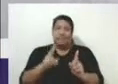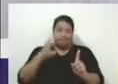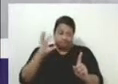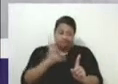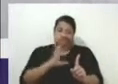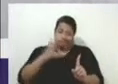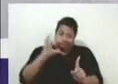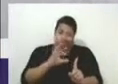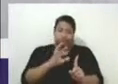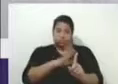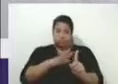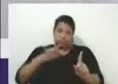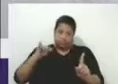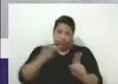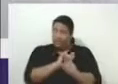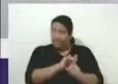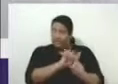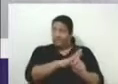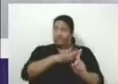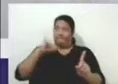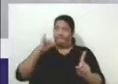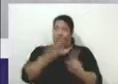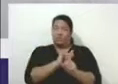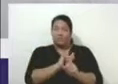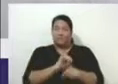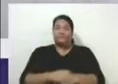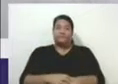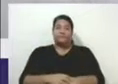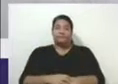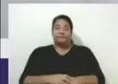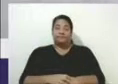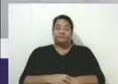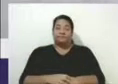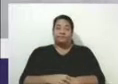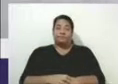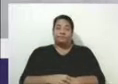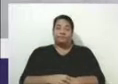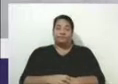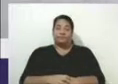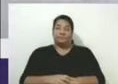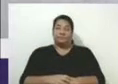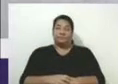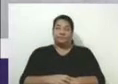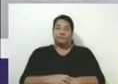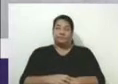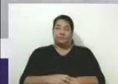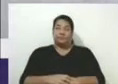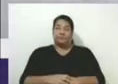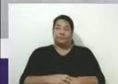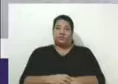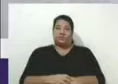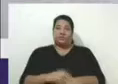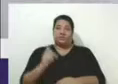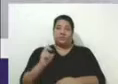e esses últimos 15 dias, 20 dias,